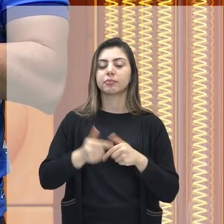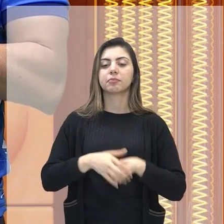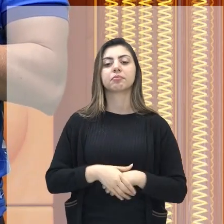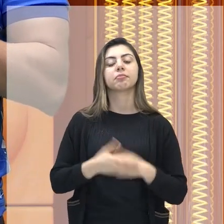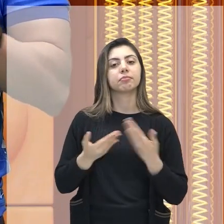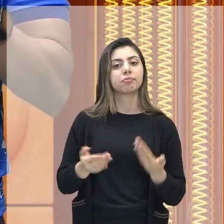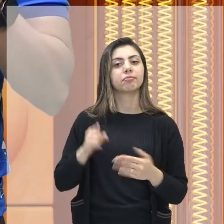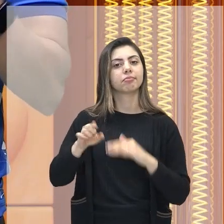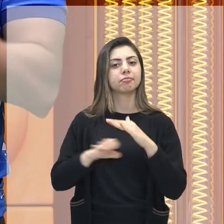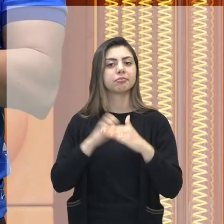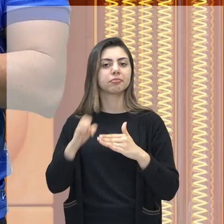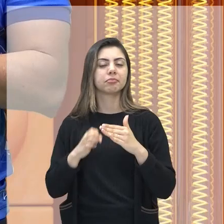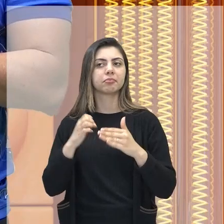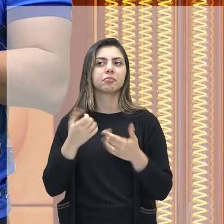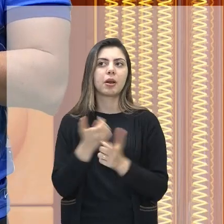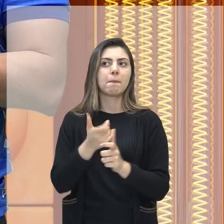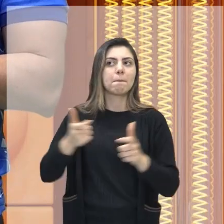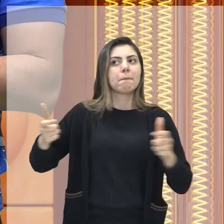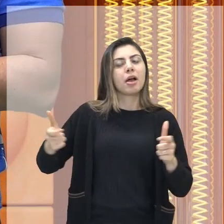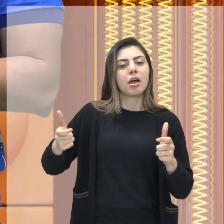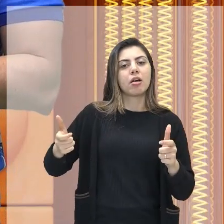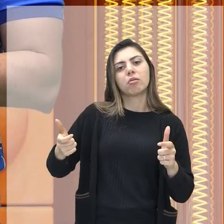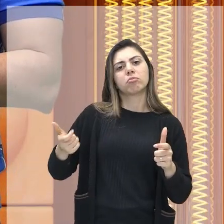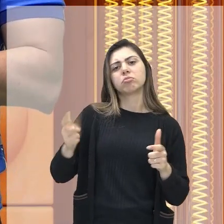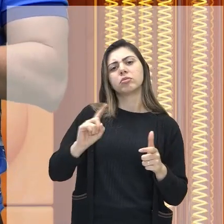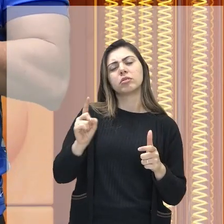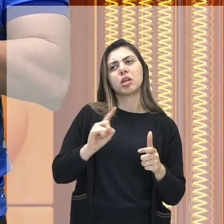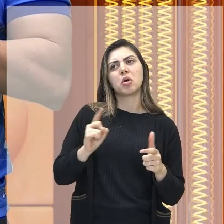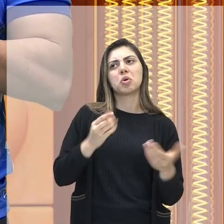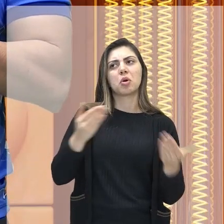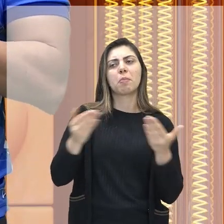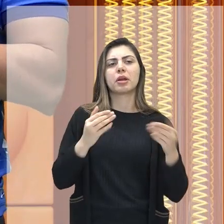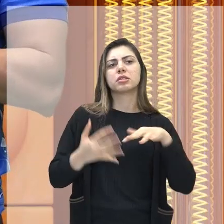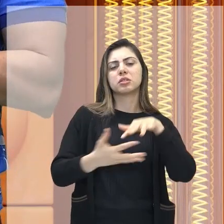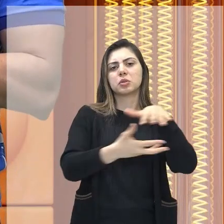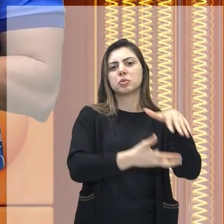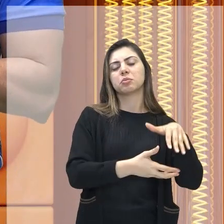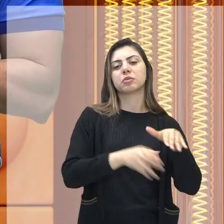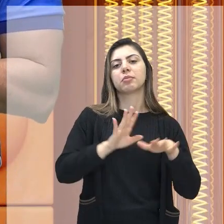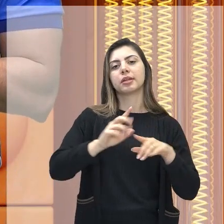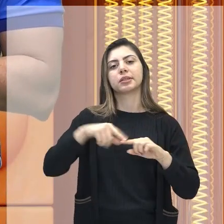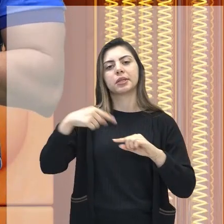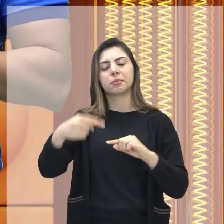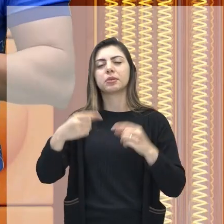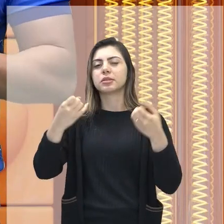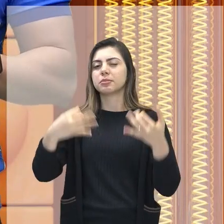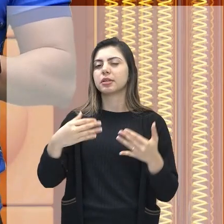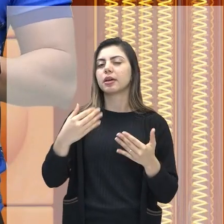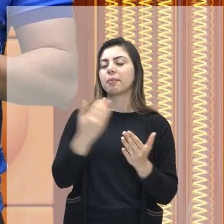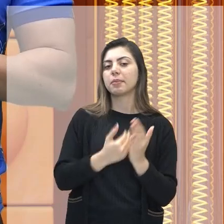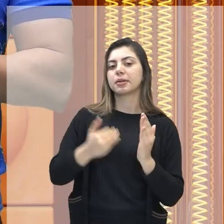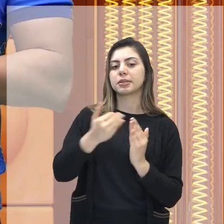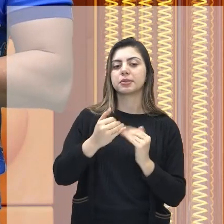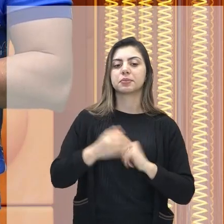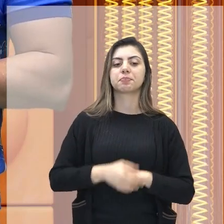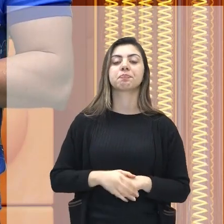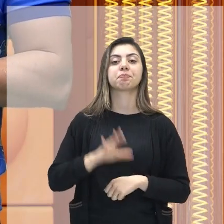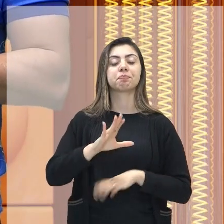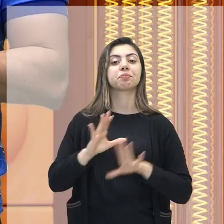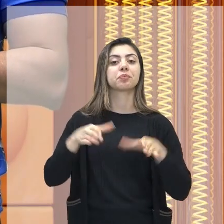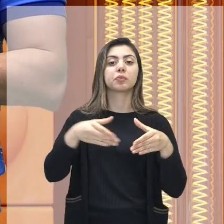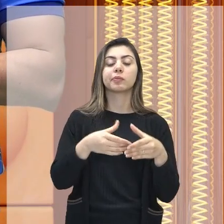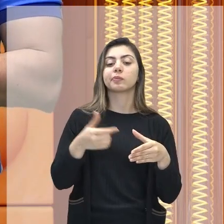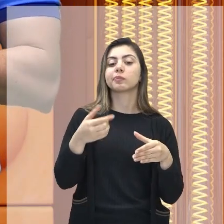setor secundário, não é tão forte como em outras regiões do planeta, mas daqui a pouco a gente vai entender também um pouco melhor. E o setor terciário,